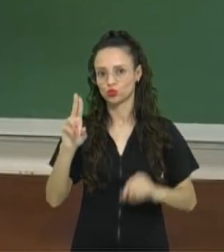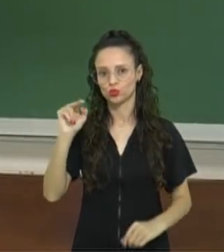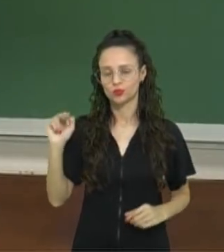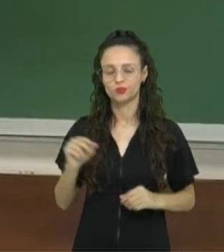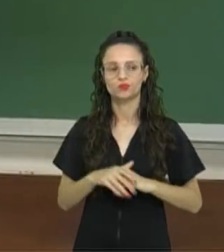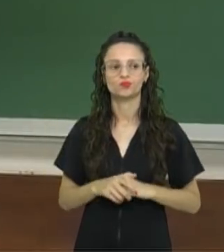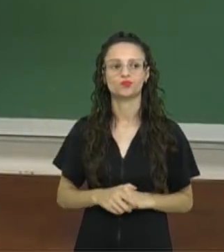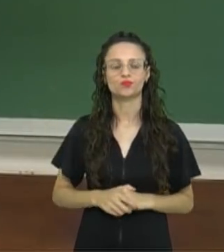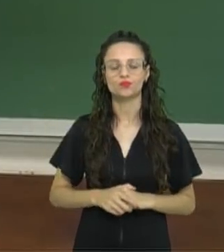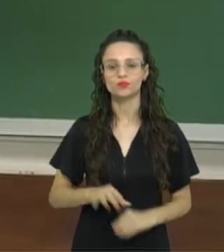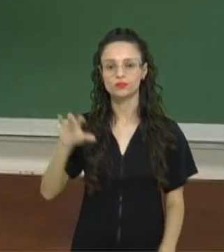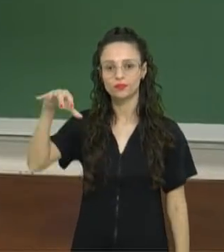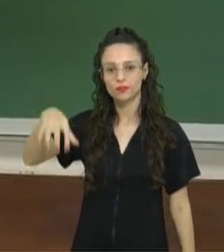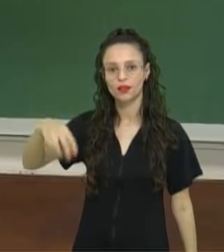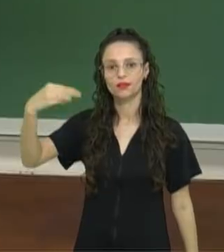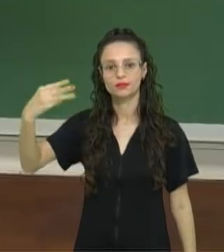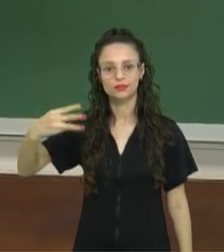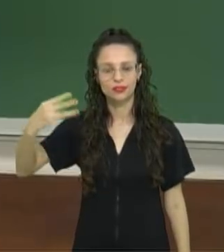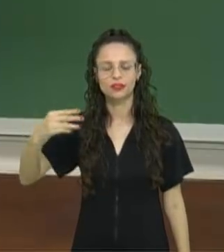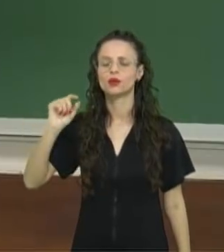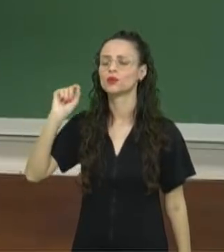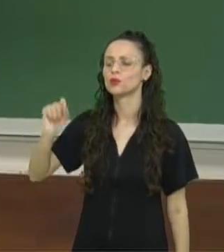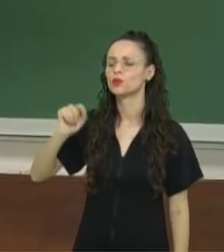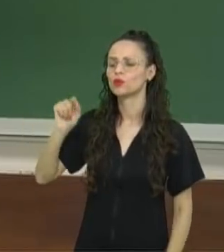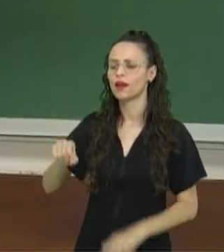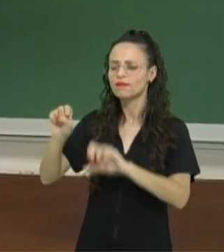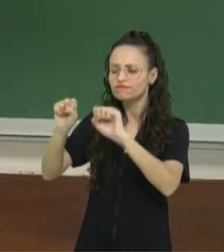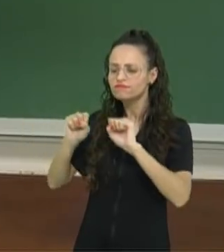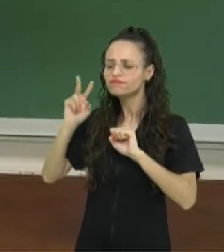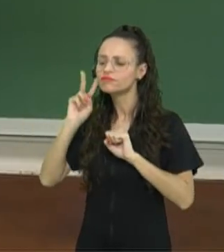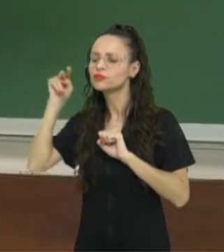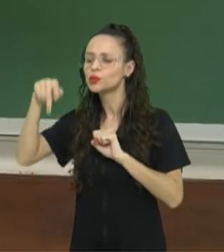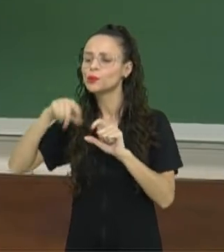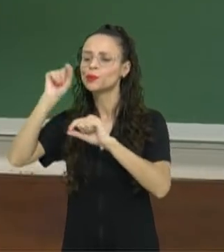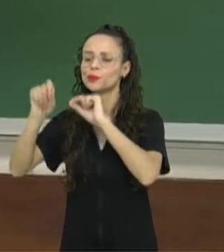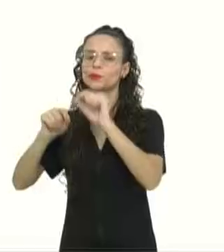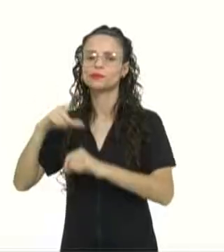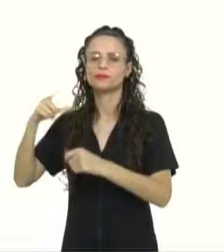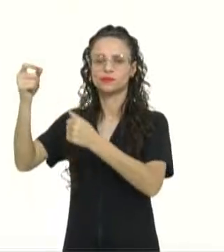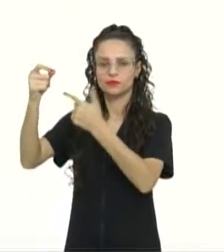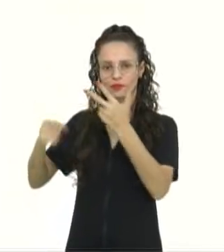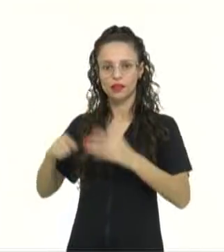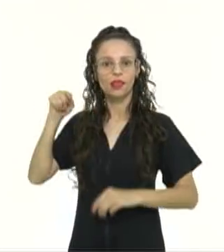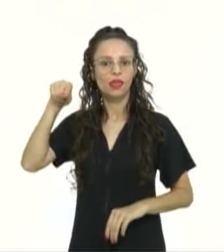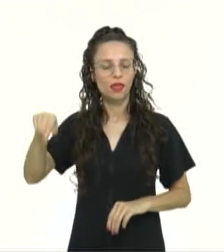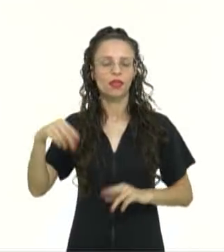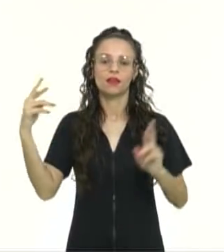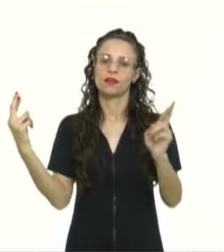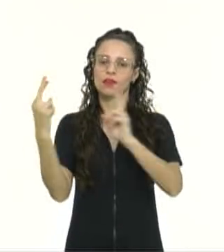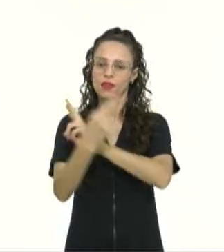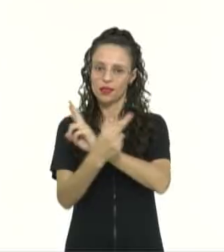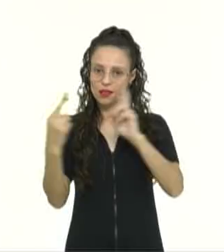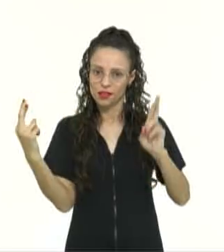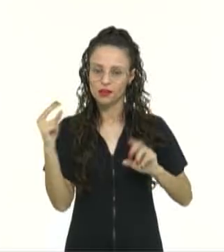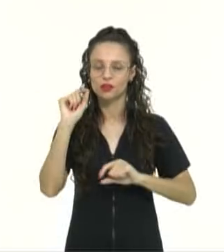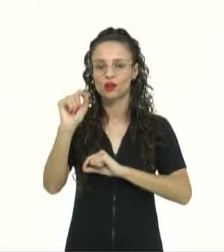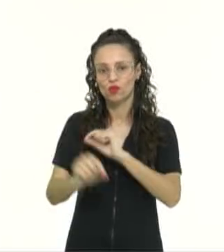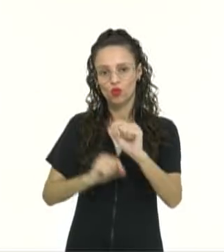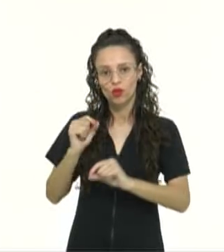setor terciário. Quais são as atividades do setor terciário? São aquelas relacionadas